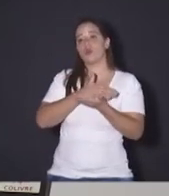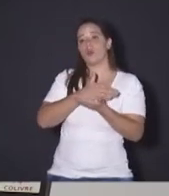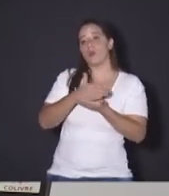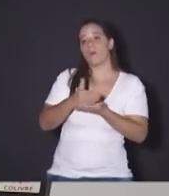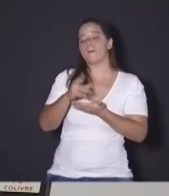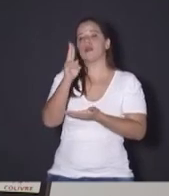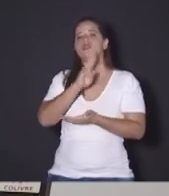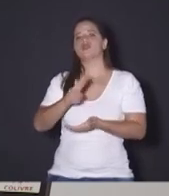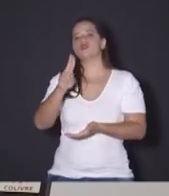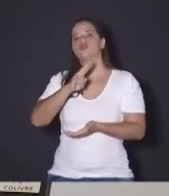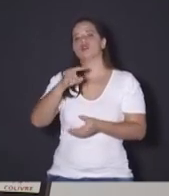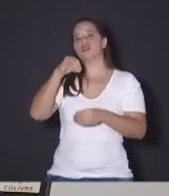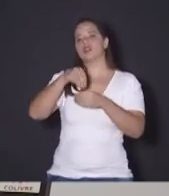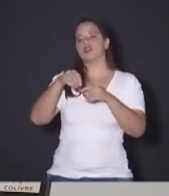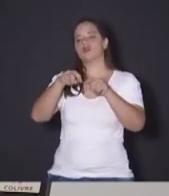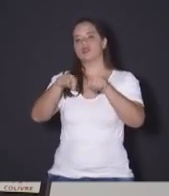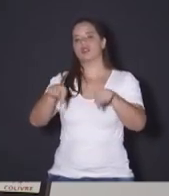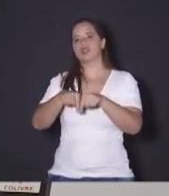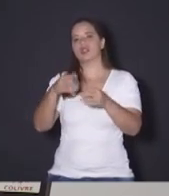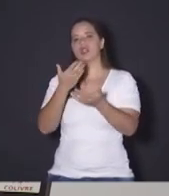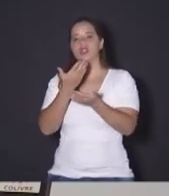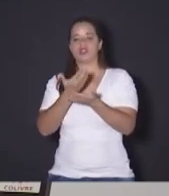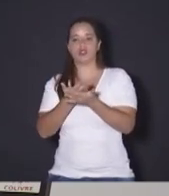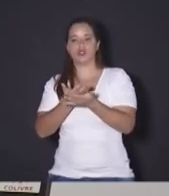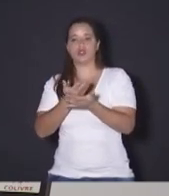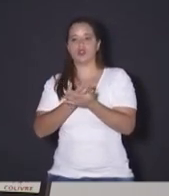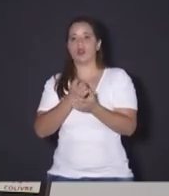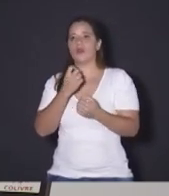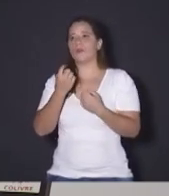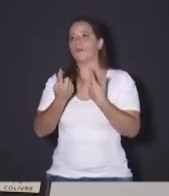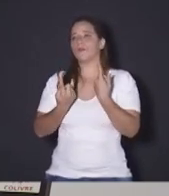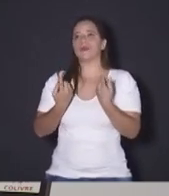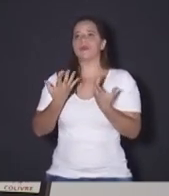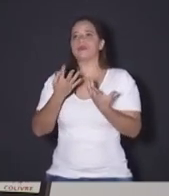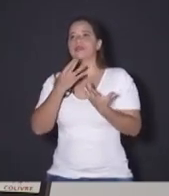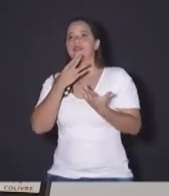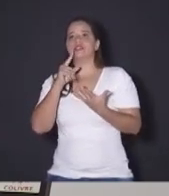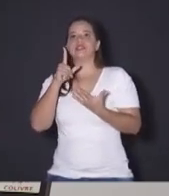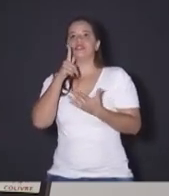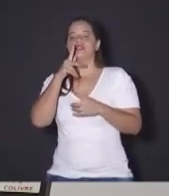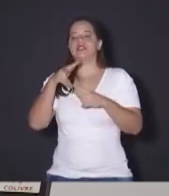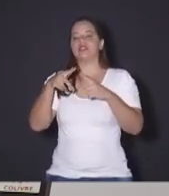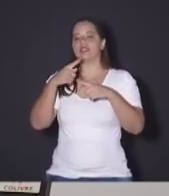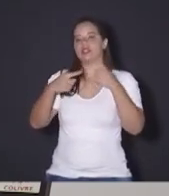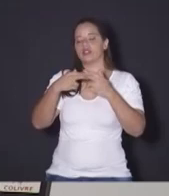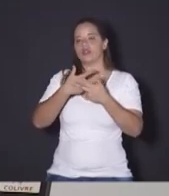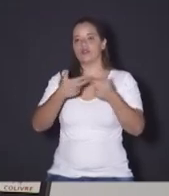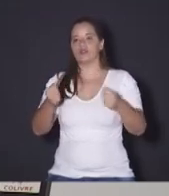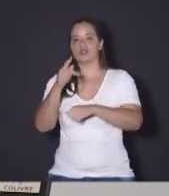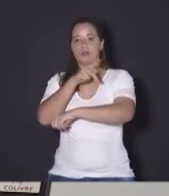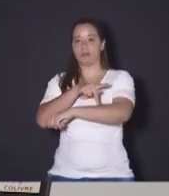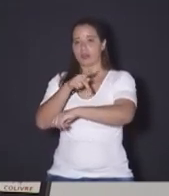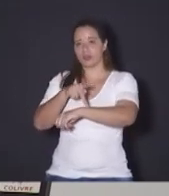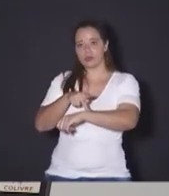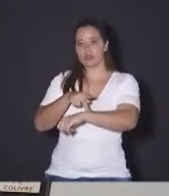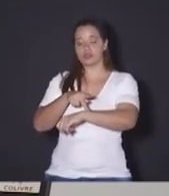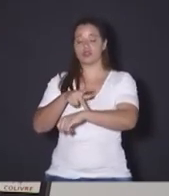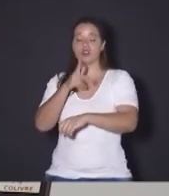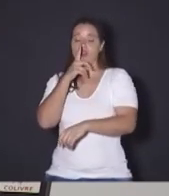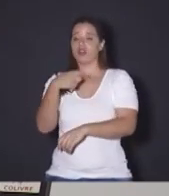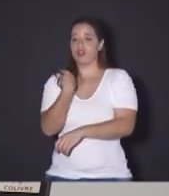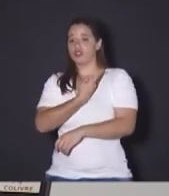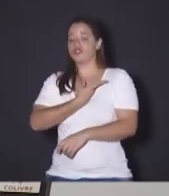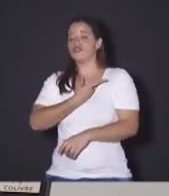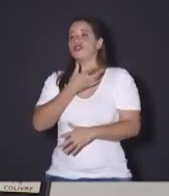a ser usada dentro da sala de aula como um dos 10 ferramentas pedagógicas então a gente